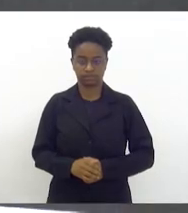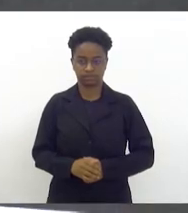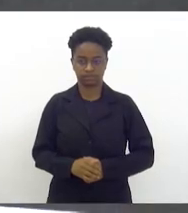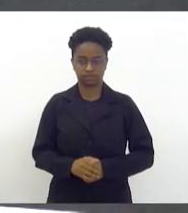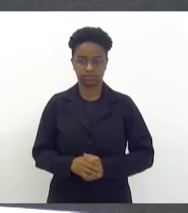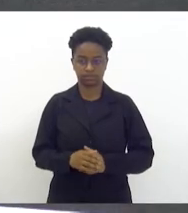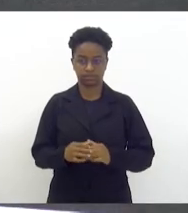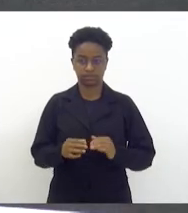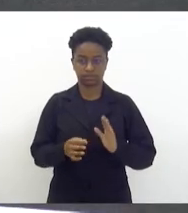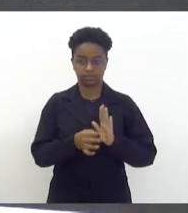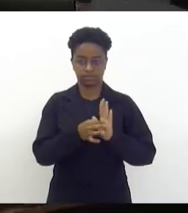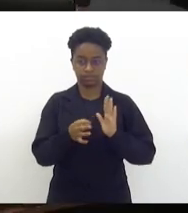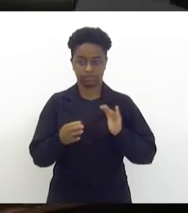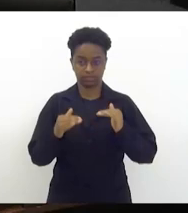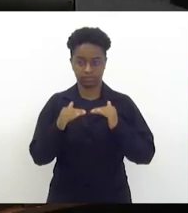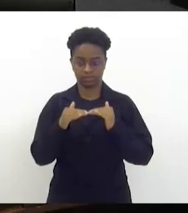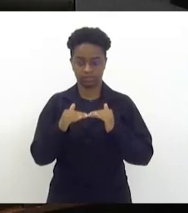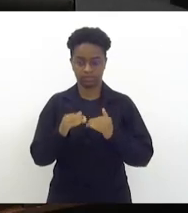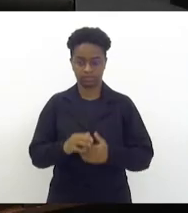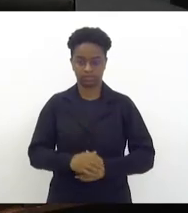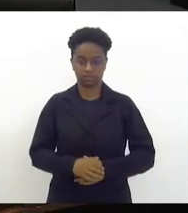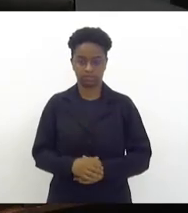Parecer favorável, presidente.